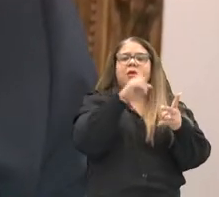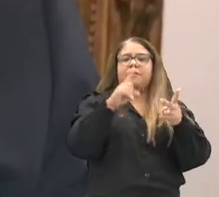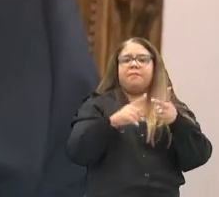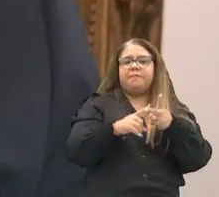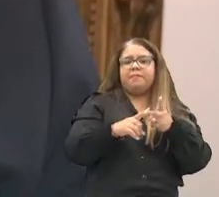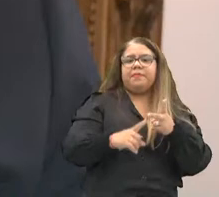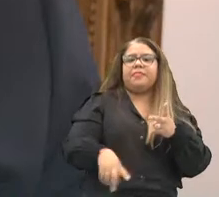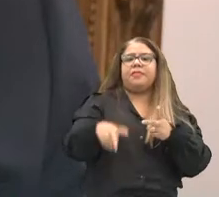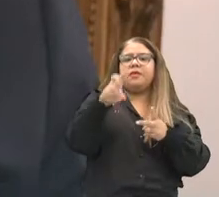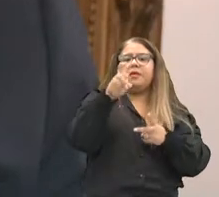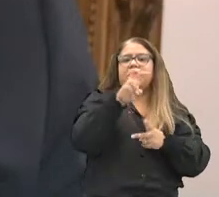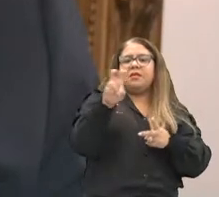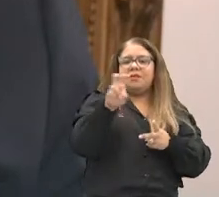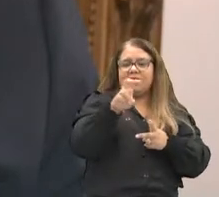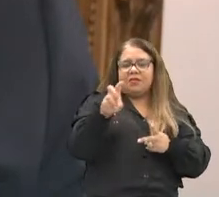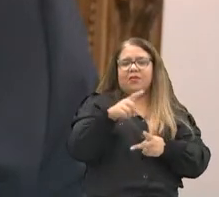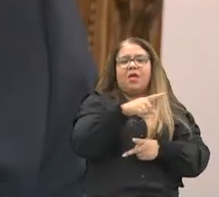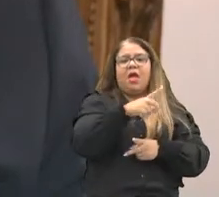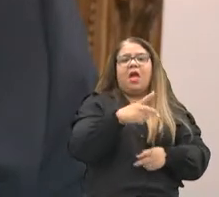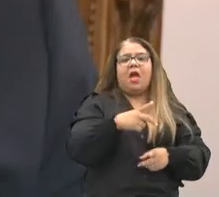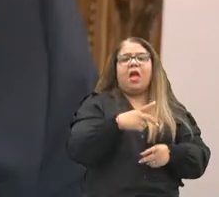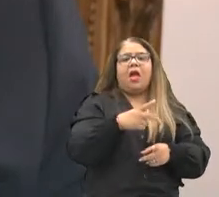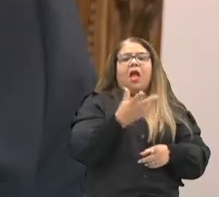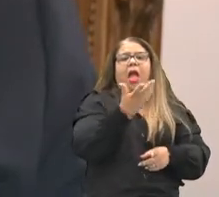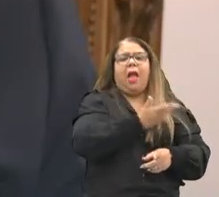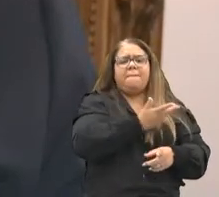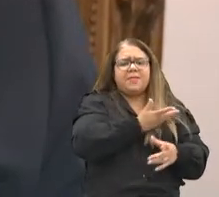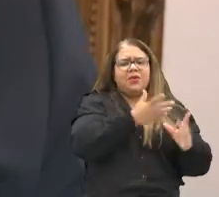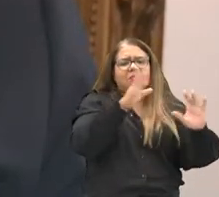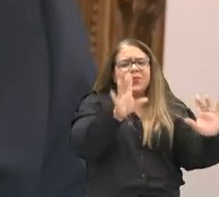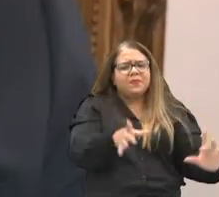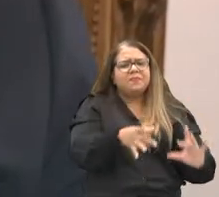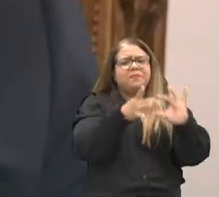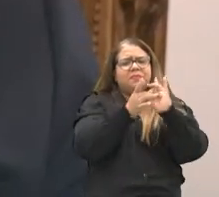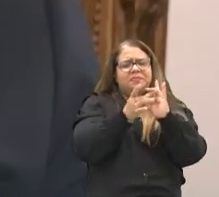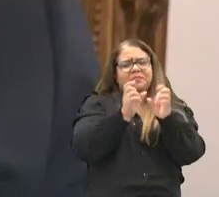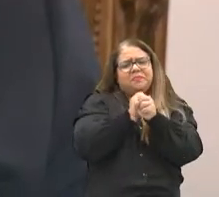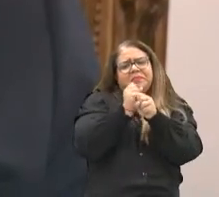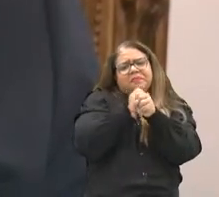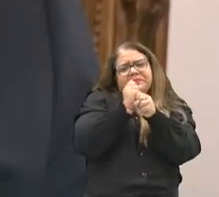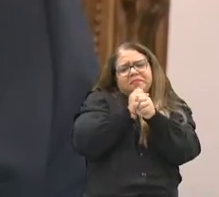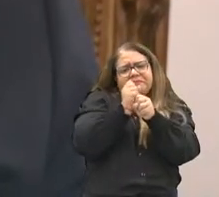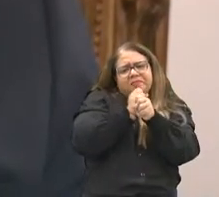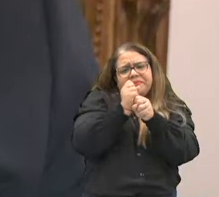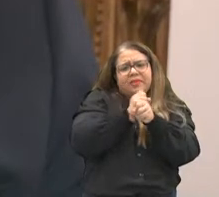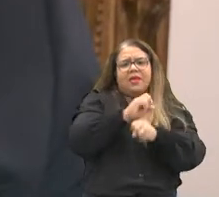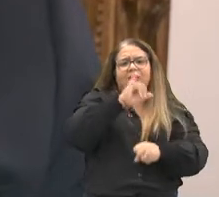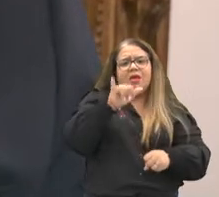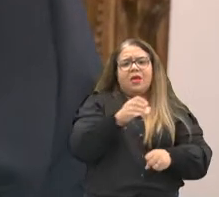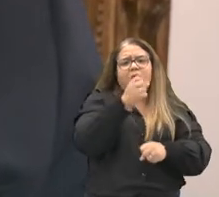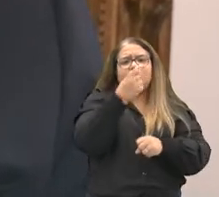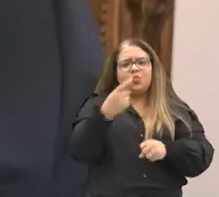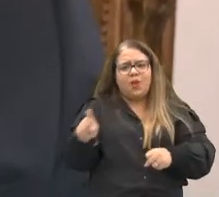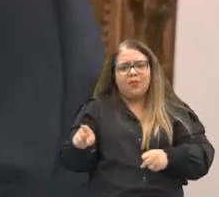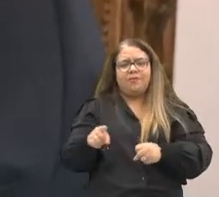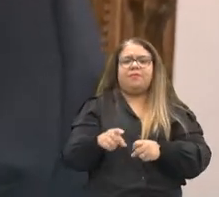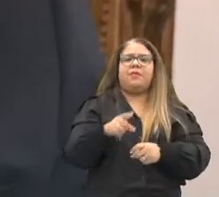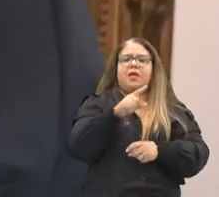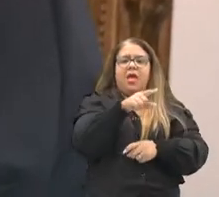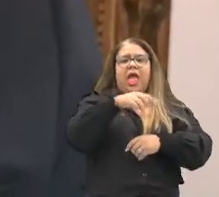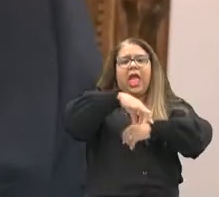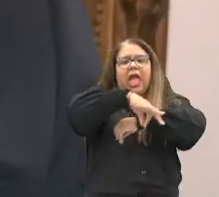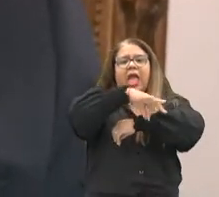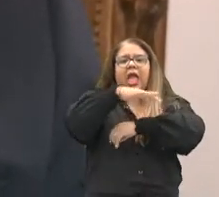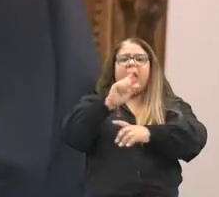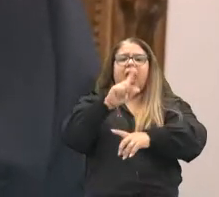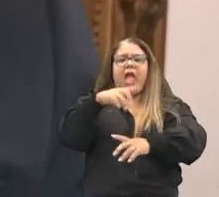Em 1955, elegeu o seu amigo e companheiro de muito tempo, João Ponce de Arruda, o engenheiro Ponce de